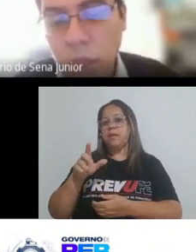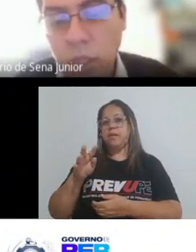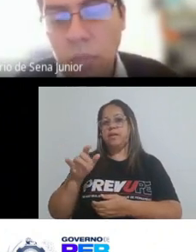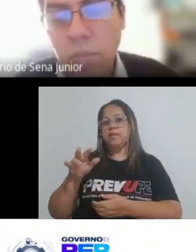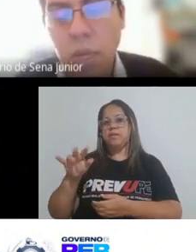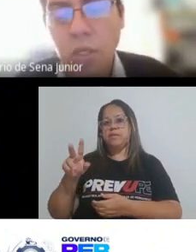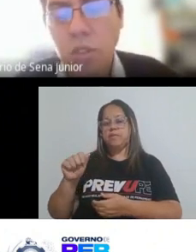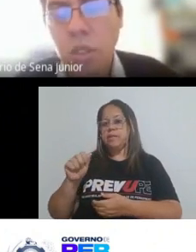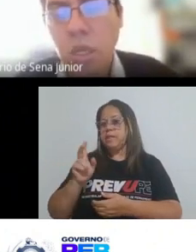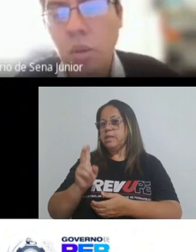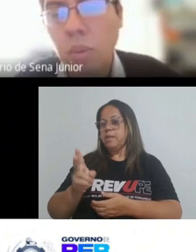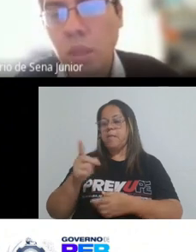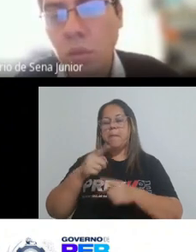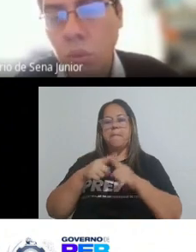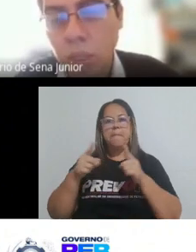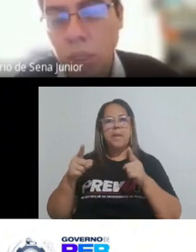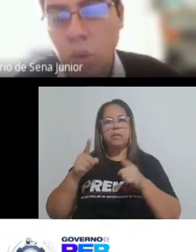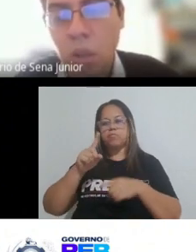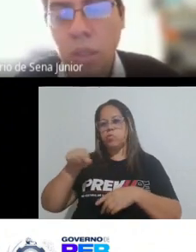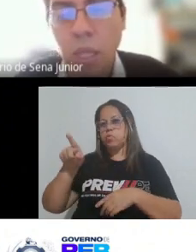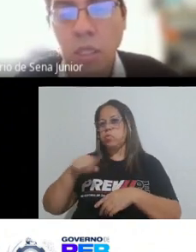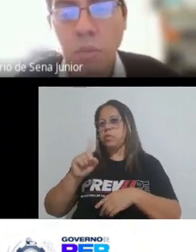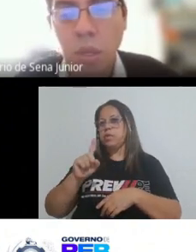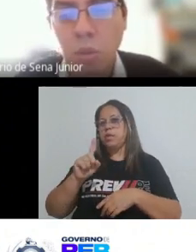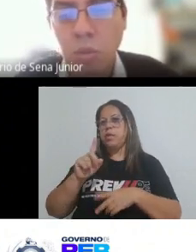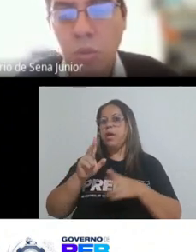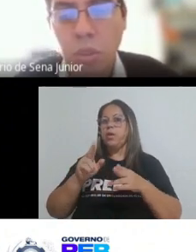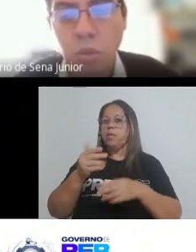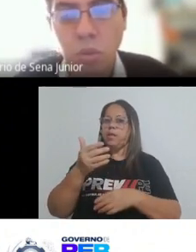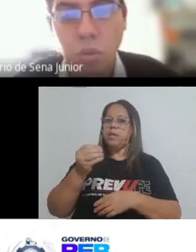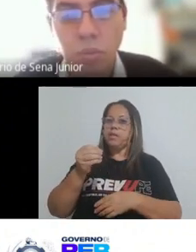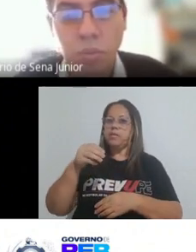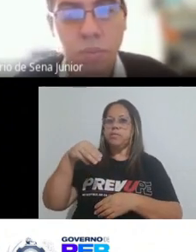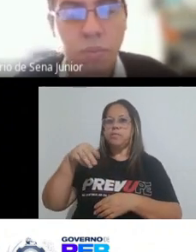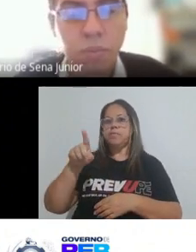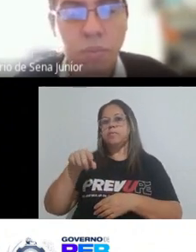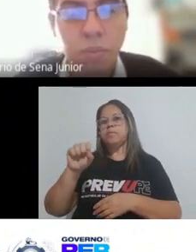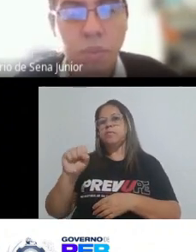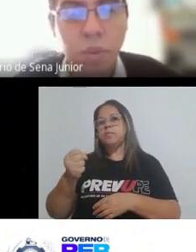constante, mas não é nula, é igual a 10 metros por segundo.